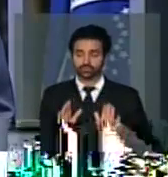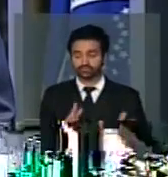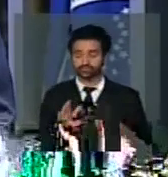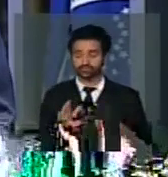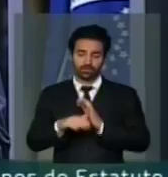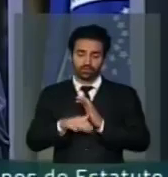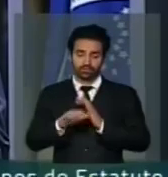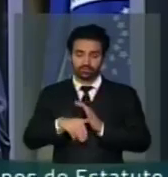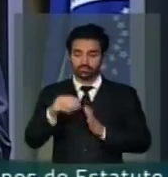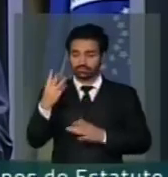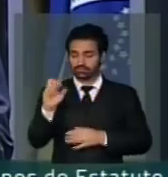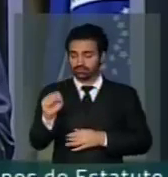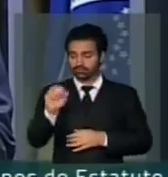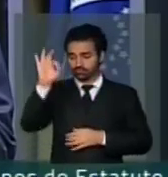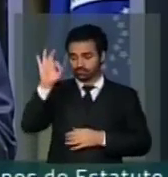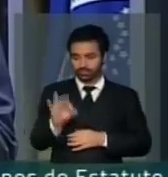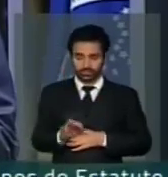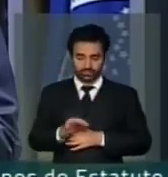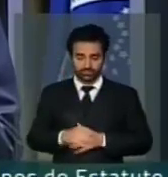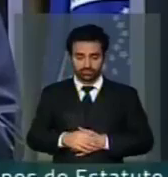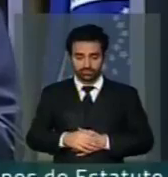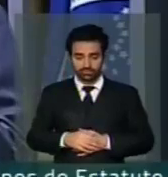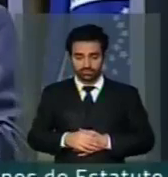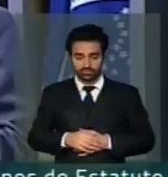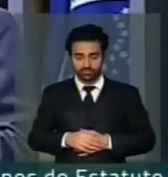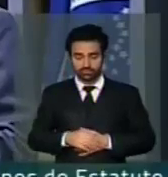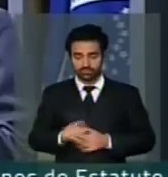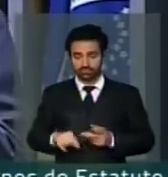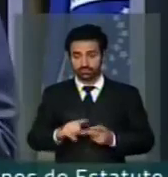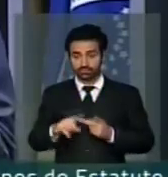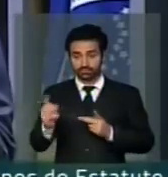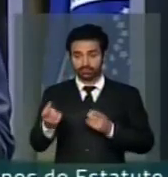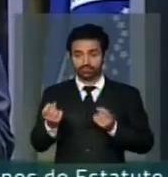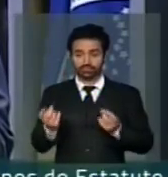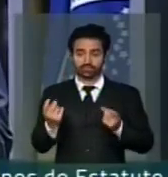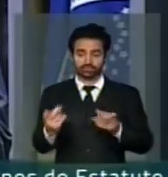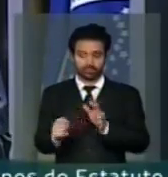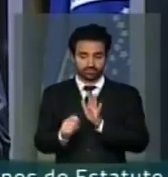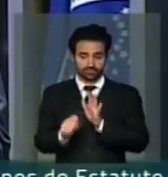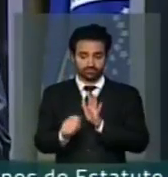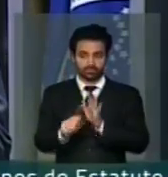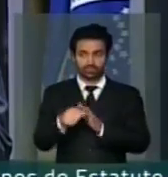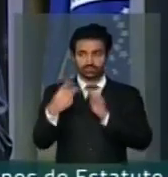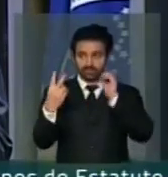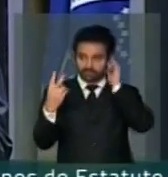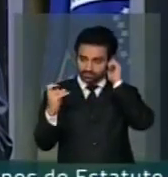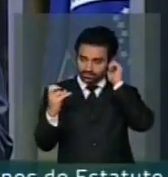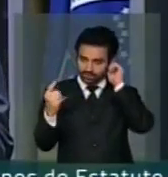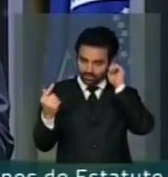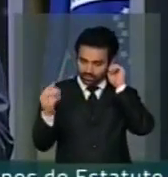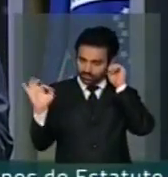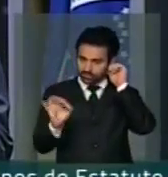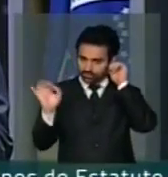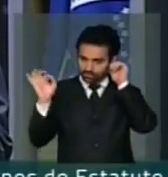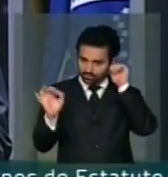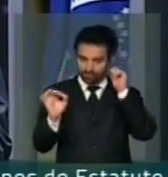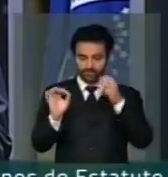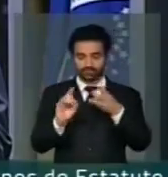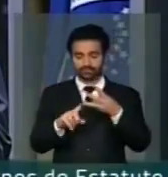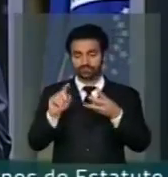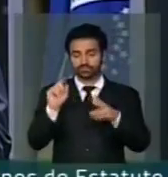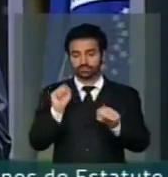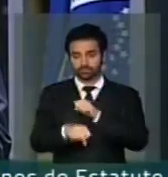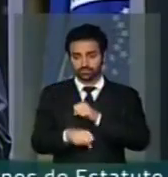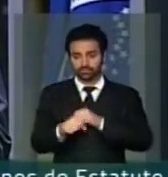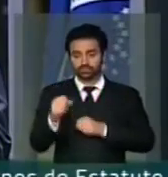mais praticado, 38% das ocorrências, seguido por tráfico de drogas, com quase 27%, e homicídios,